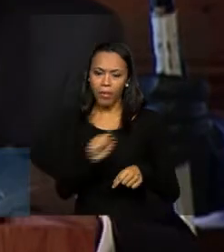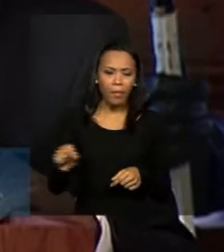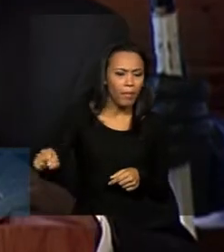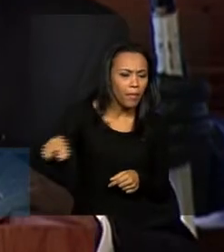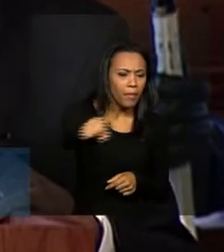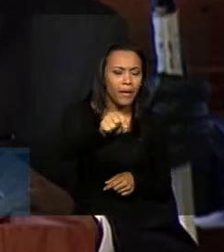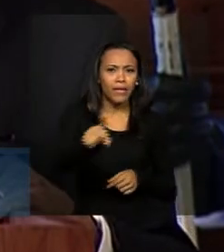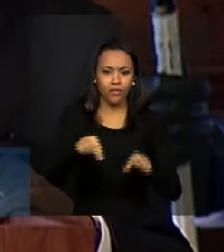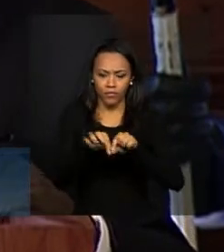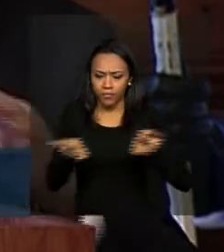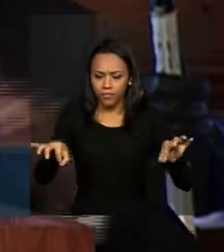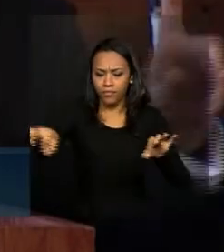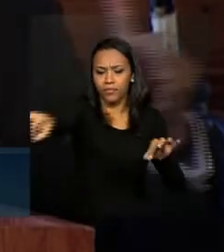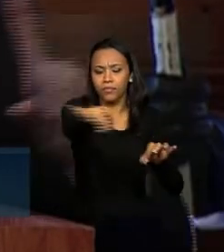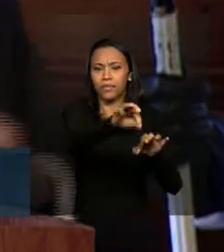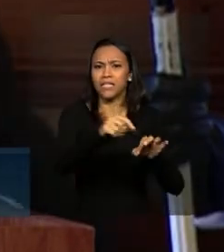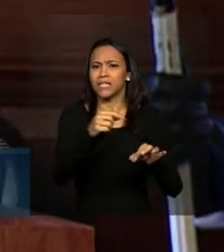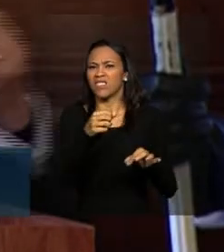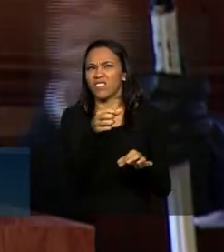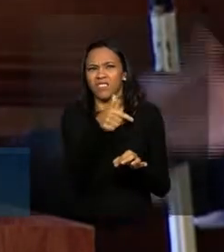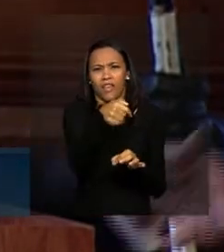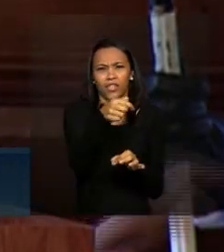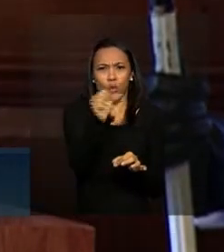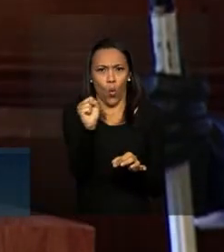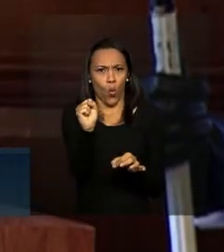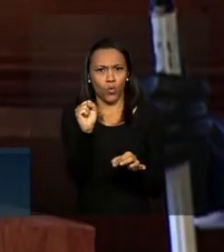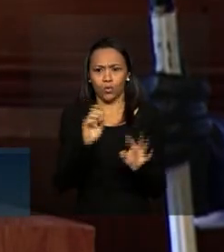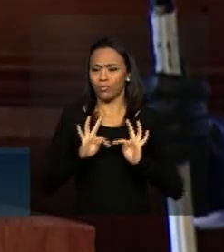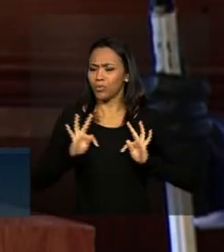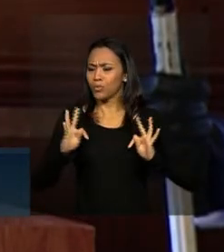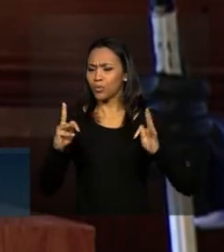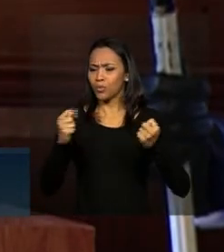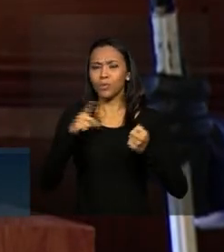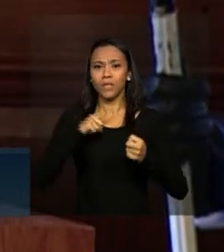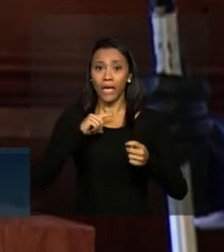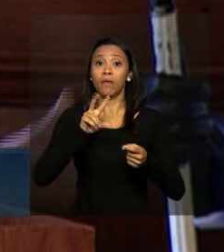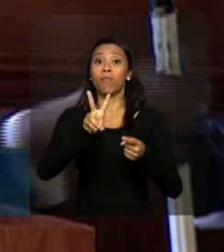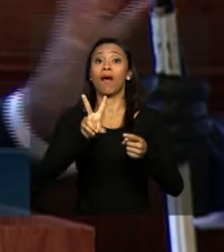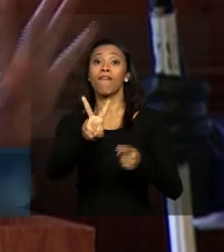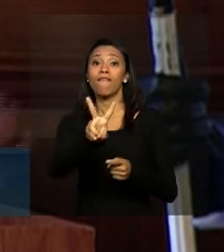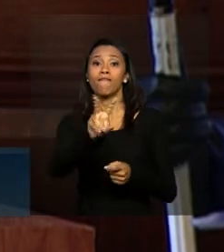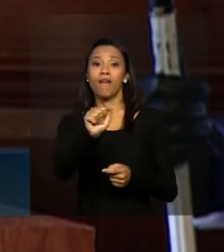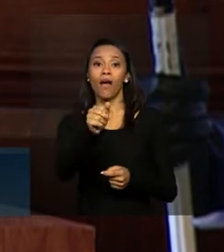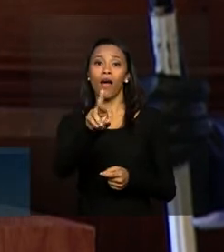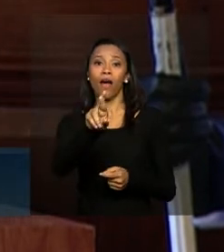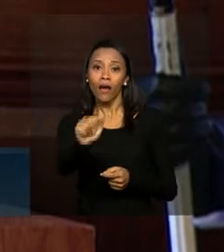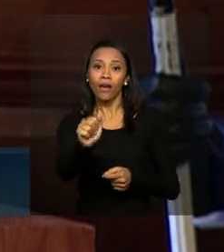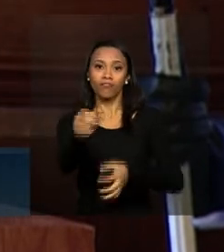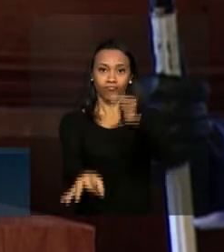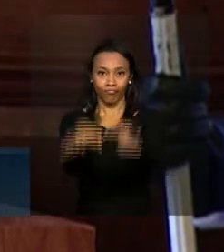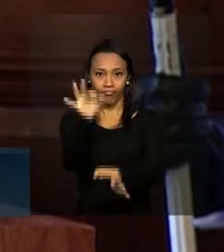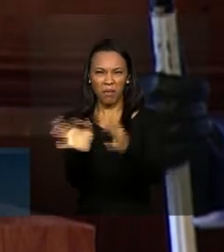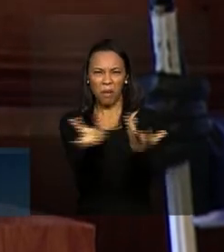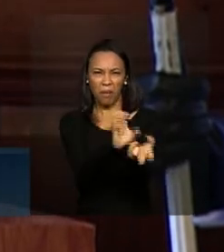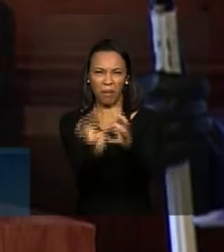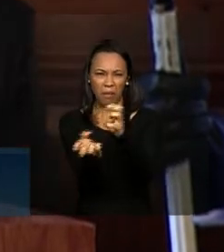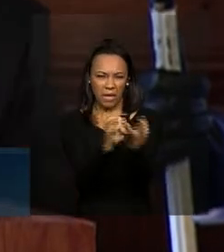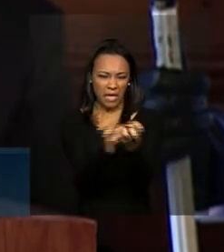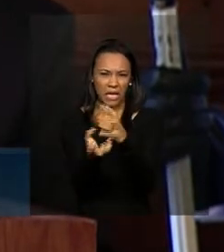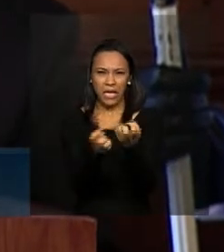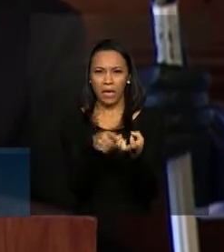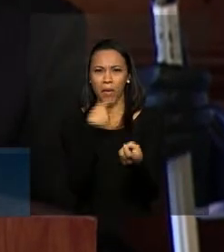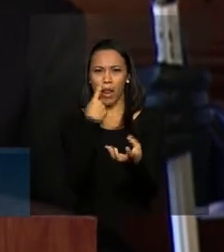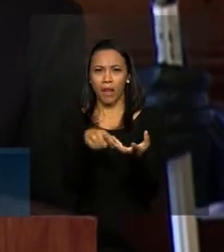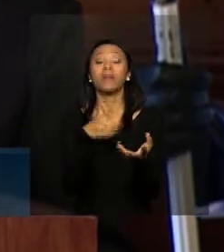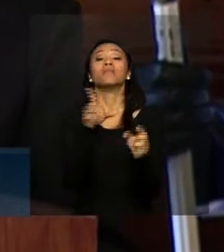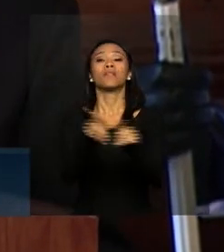mil metros quadrados, onde tem tudo. Tem até uma vara para solução rápida dos conflitos, né? Tem a